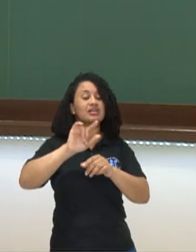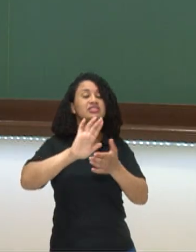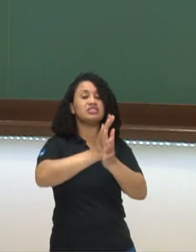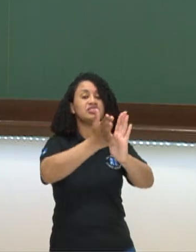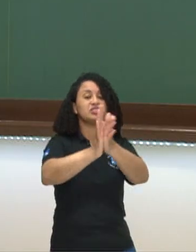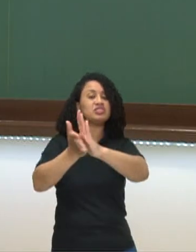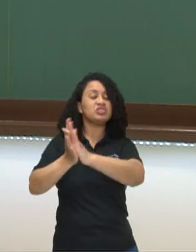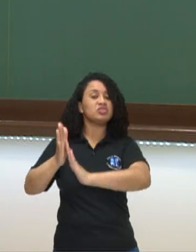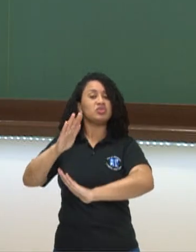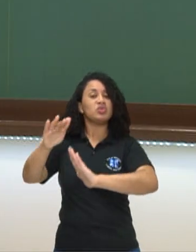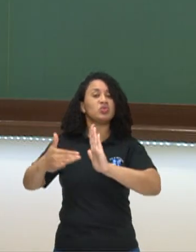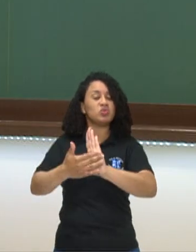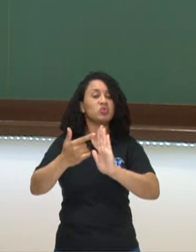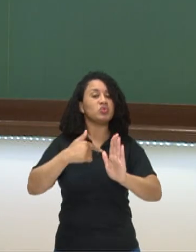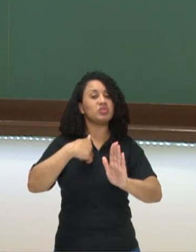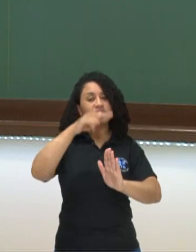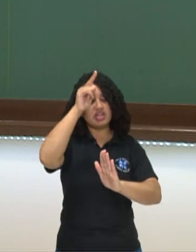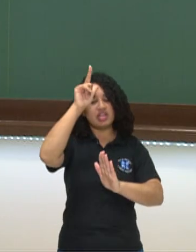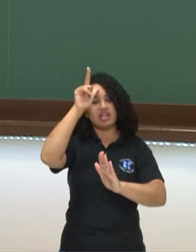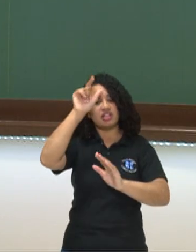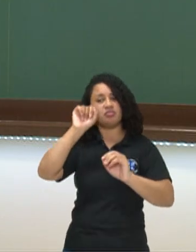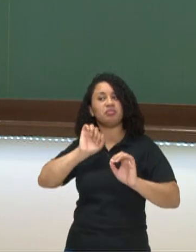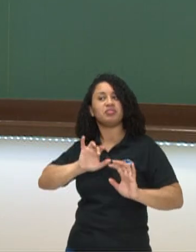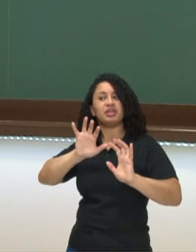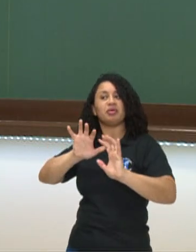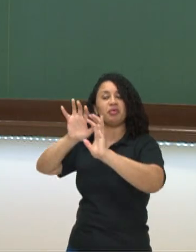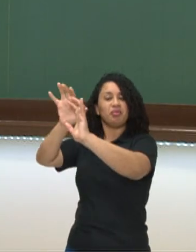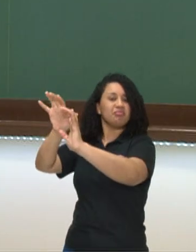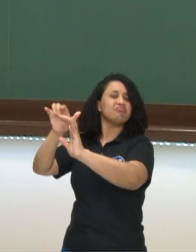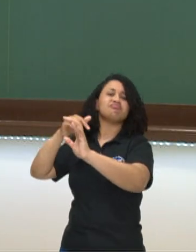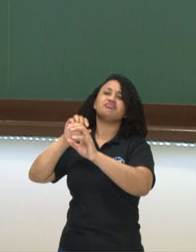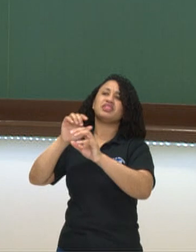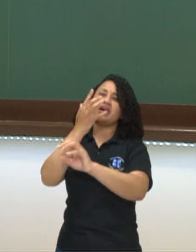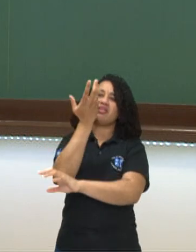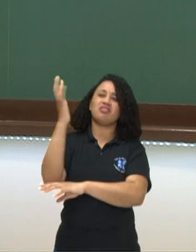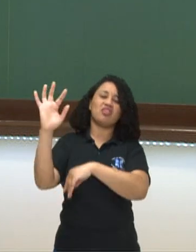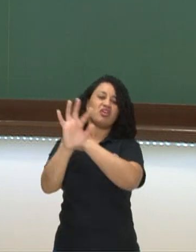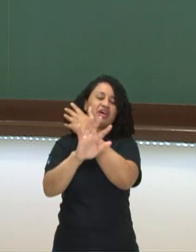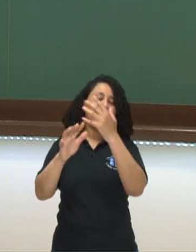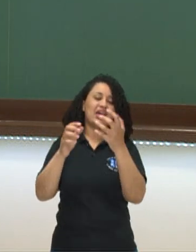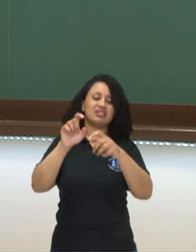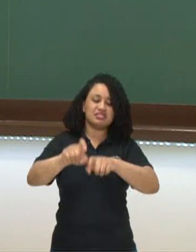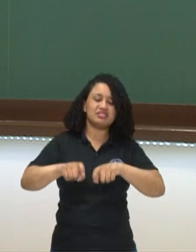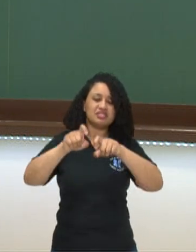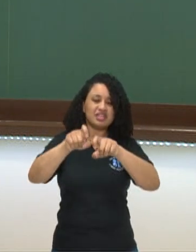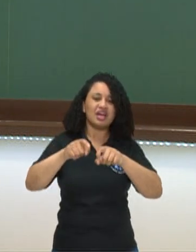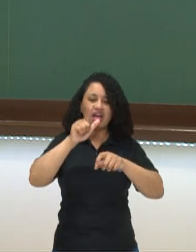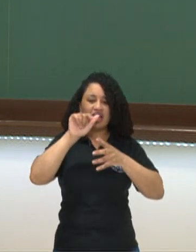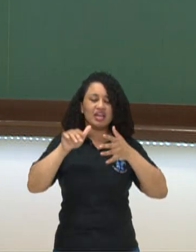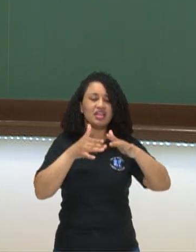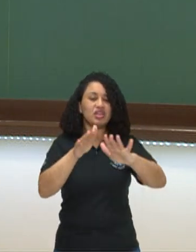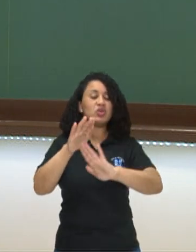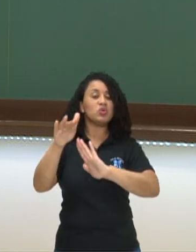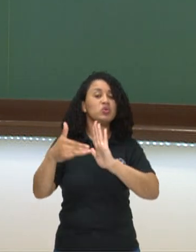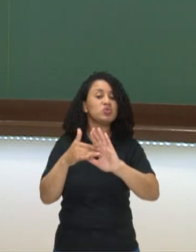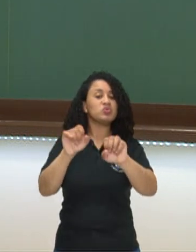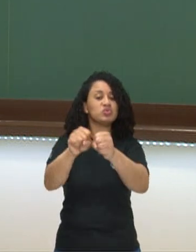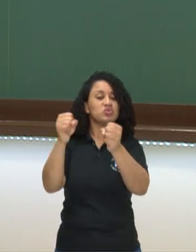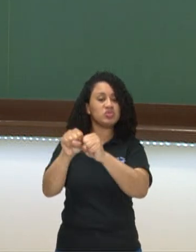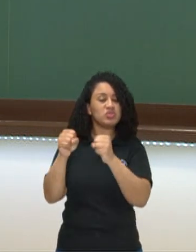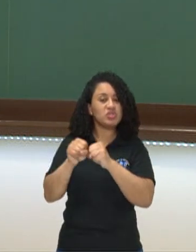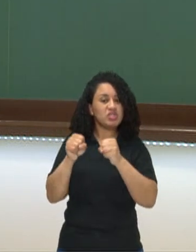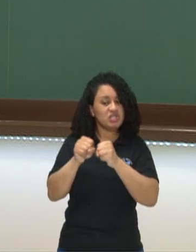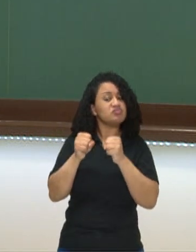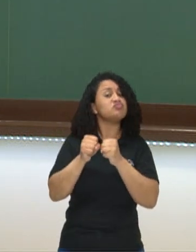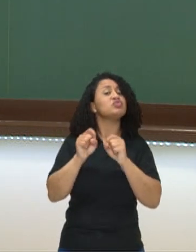ao avanço alemão. Tudo que pudesse ser útil ao adversário. Florestas, plantações, rios, todos eram destruídos